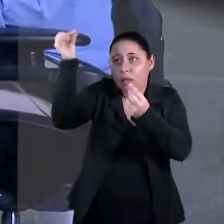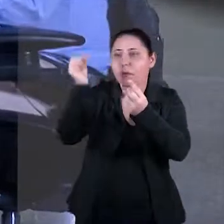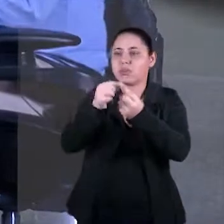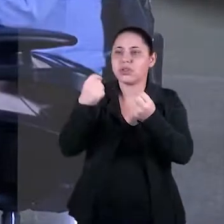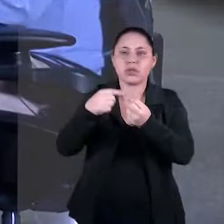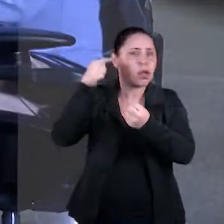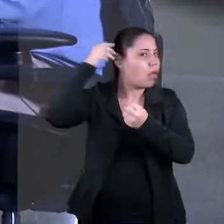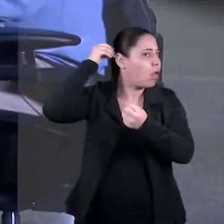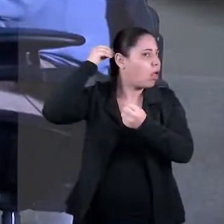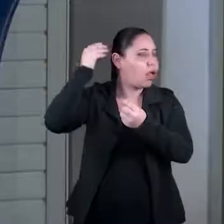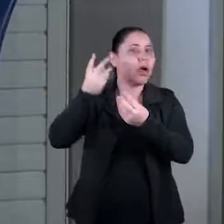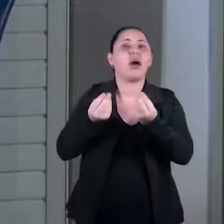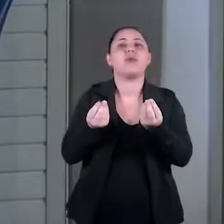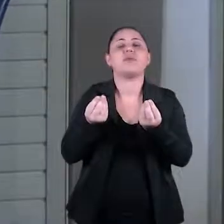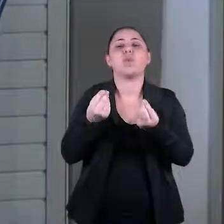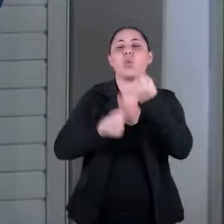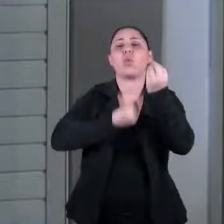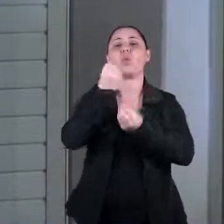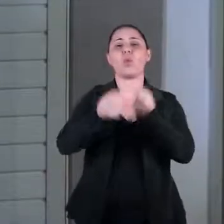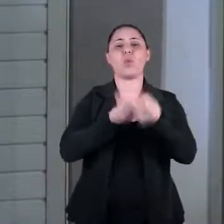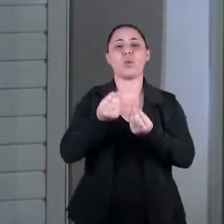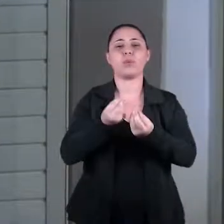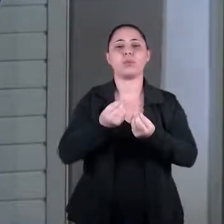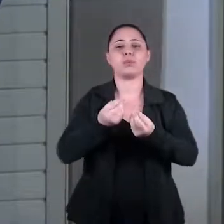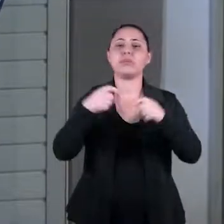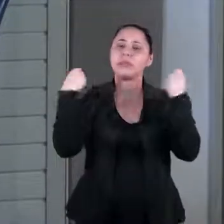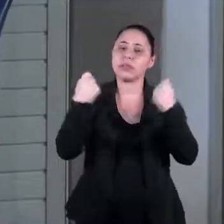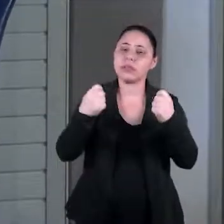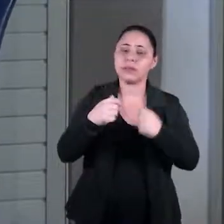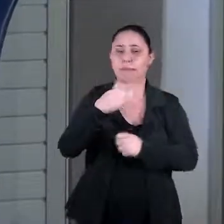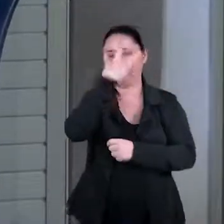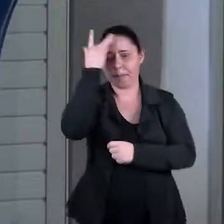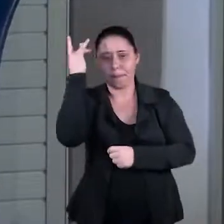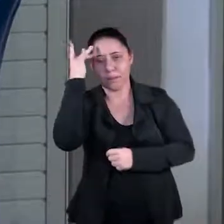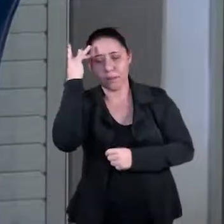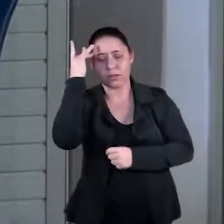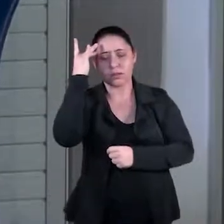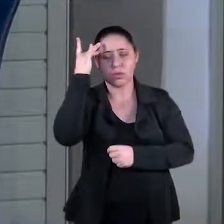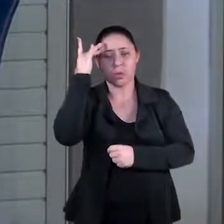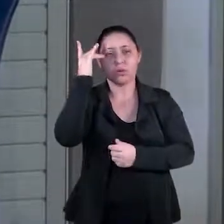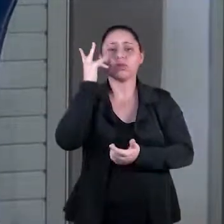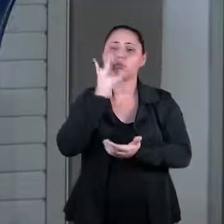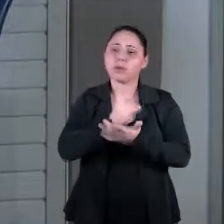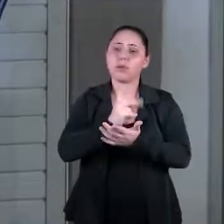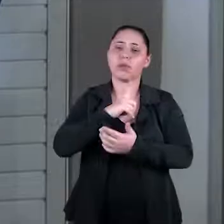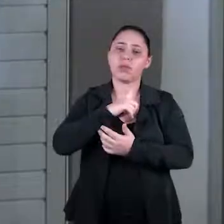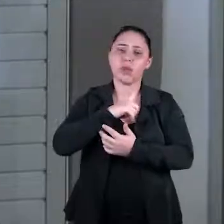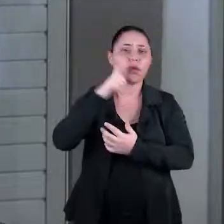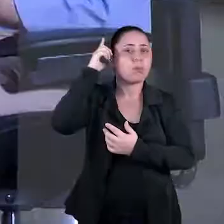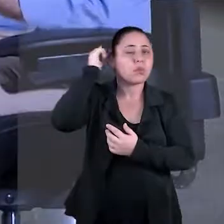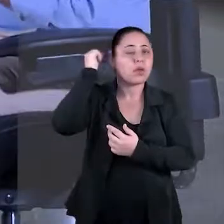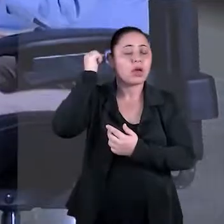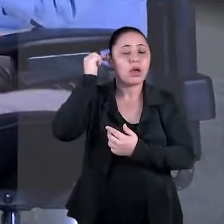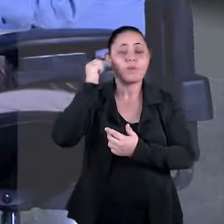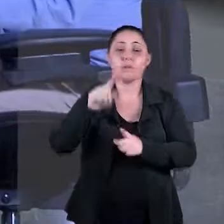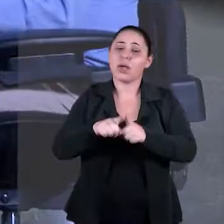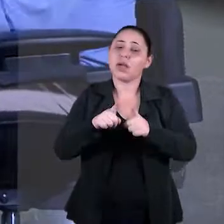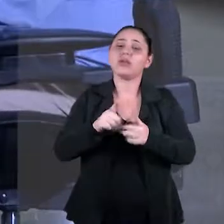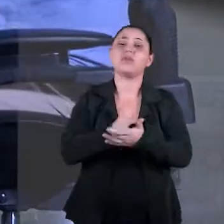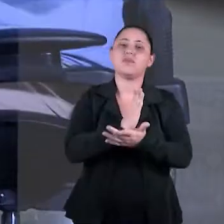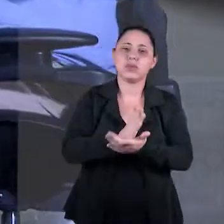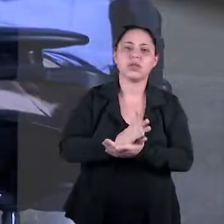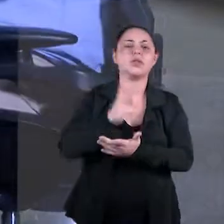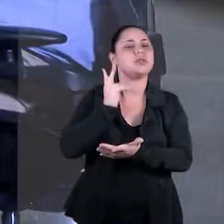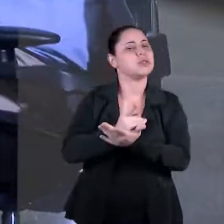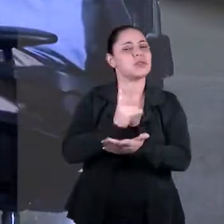doadora para o transplante. Mas assim, isso é um quadro raro. Geralmente a gente sempre consegue de alguma maneira, ou com tratamento clínico, né, à base de